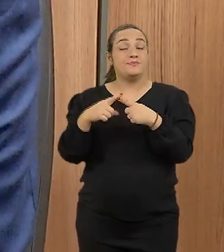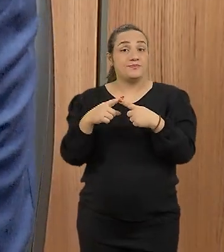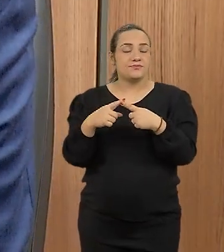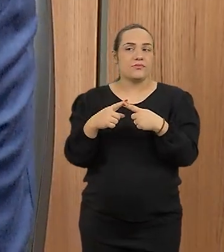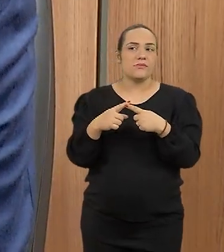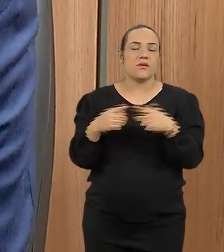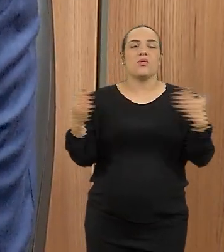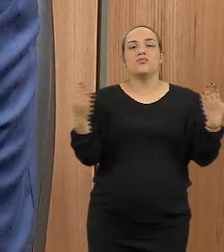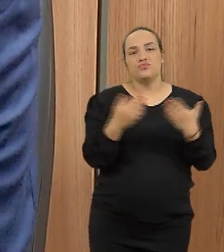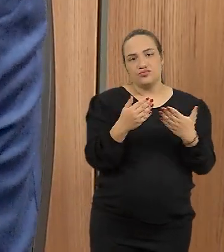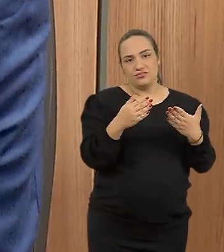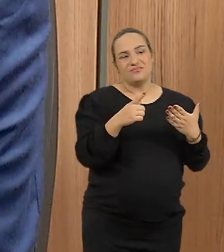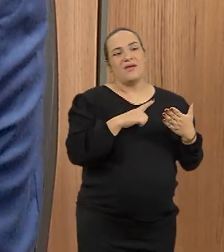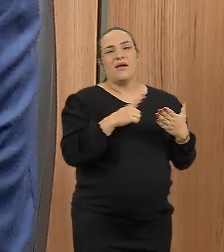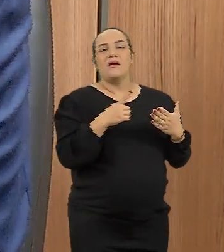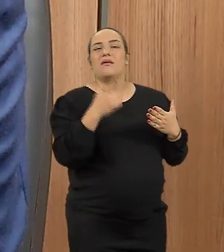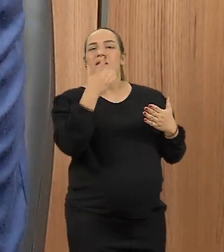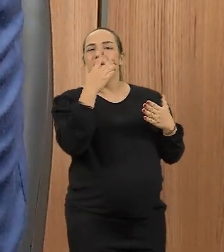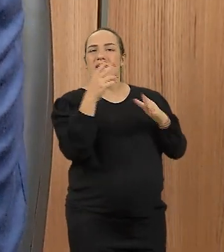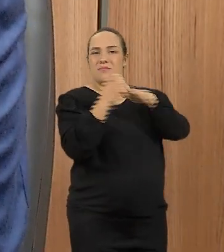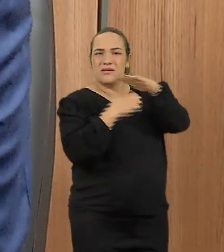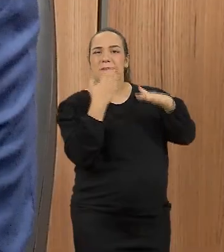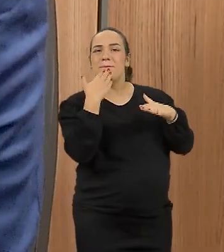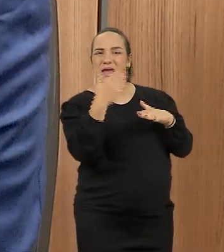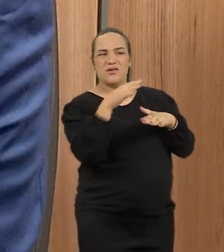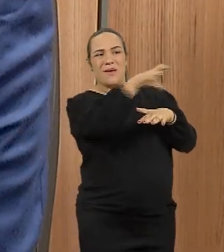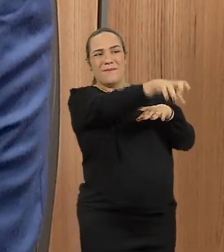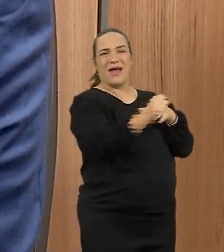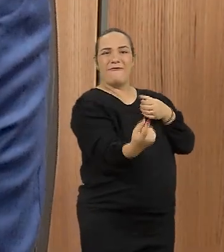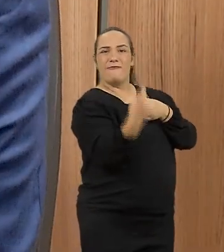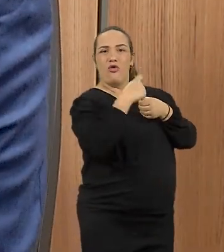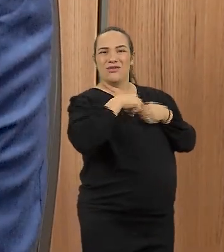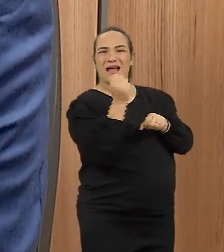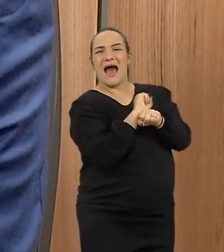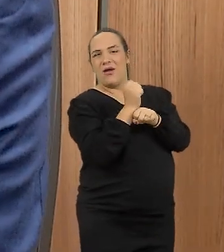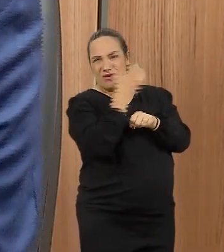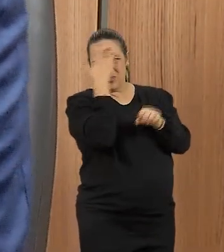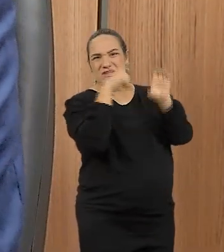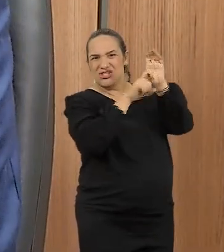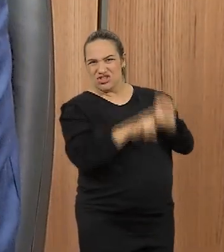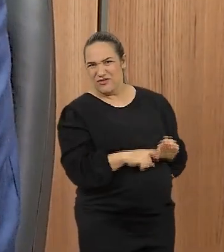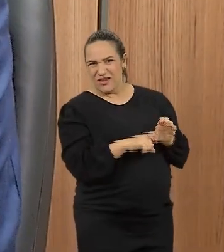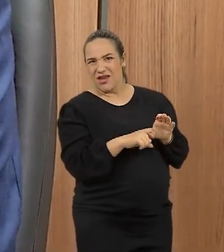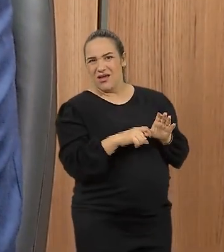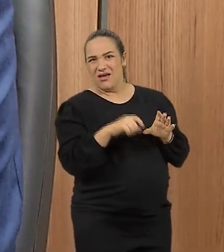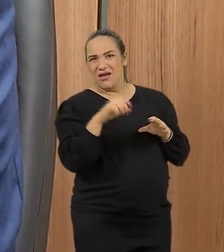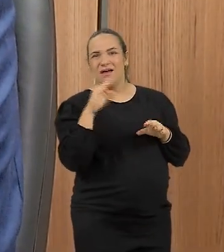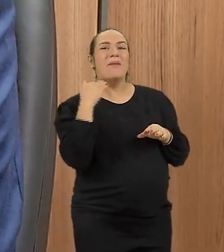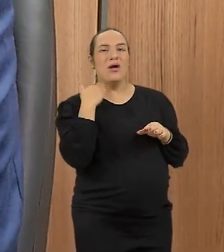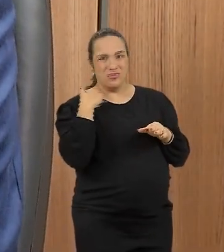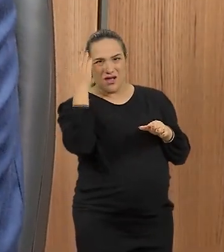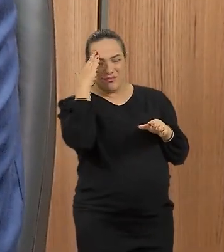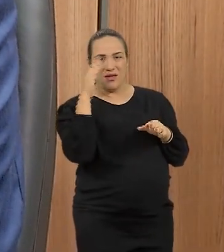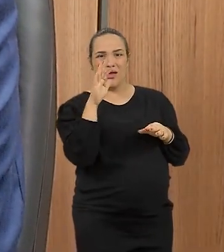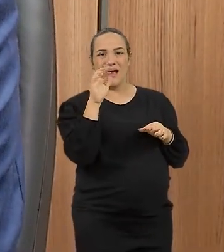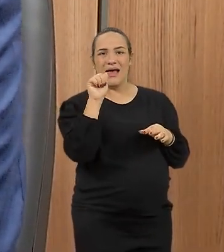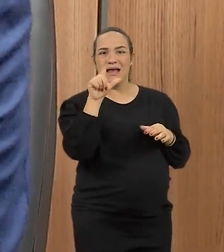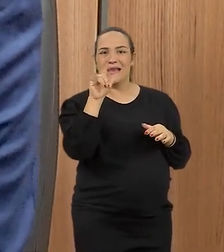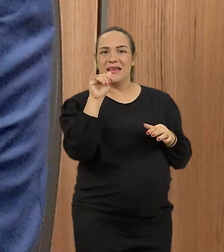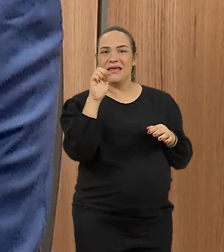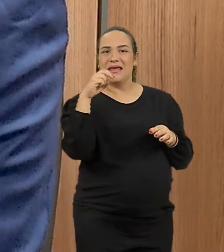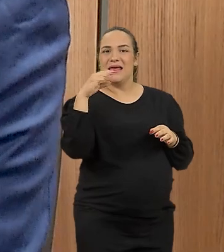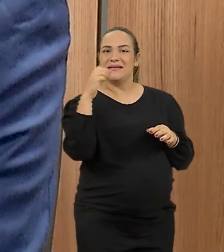vê as alienações, as buscas e apreensão que ocorrem no âmbito do Poder Judiciário, elas são muito rápidas, são muito